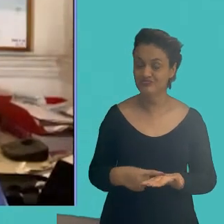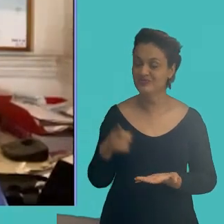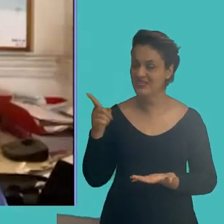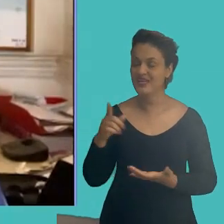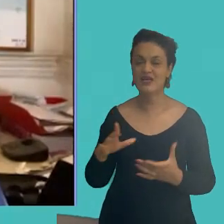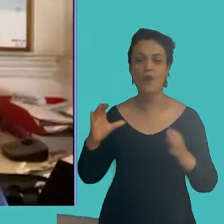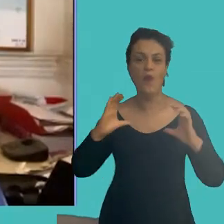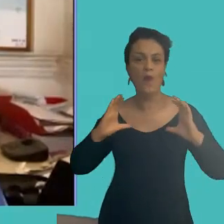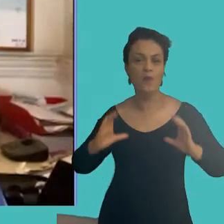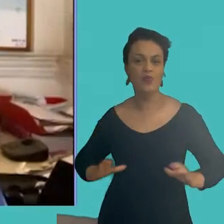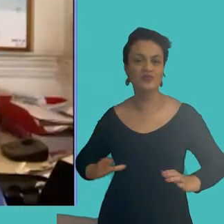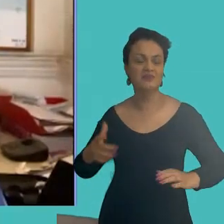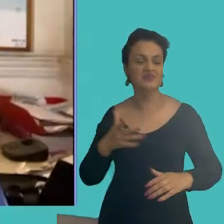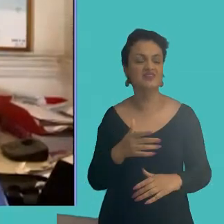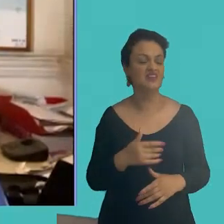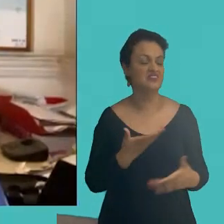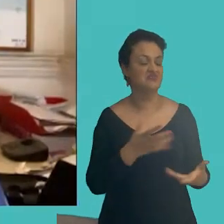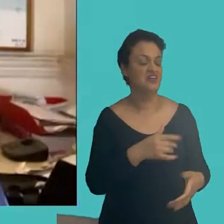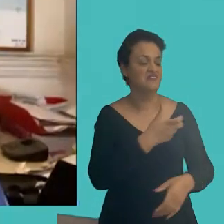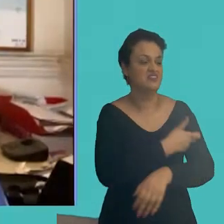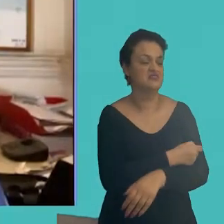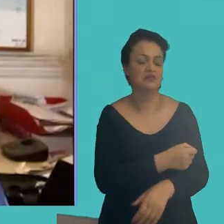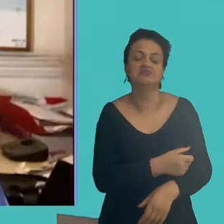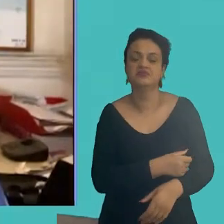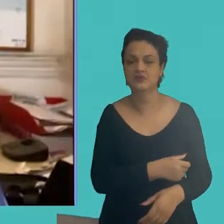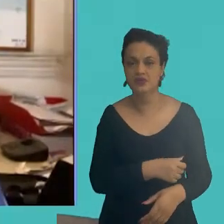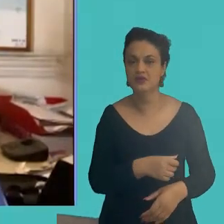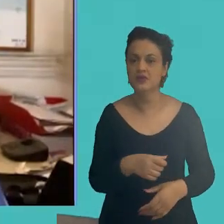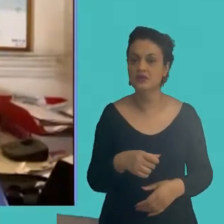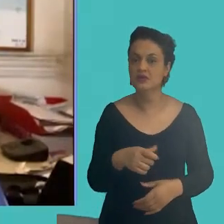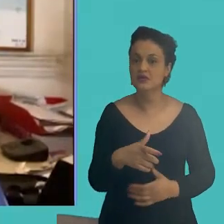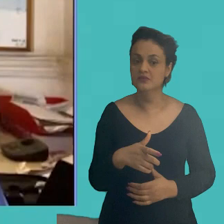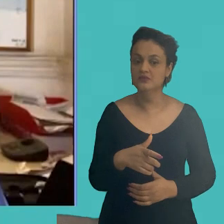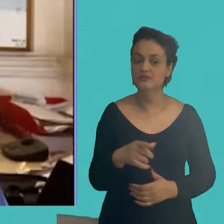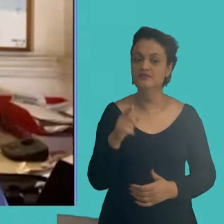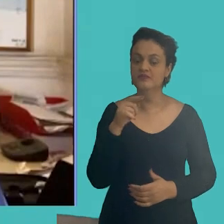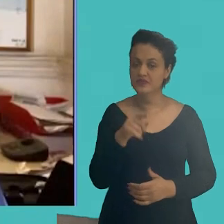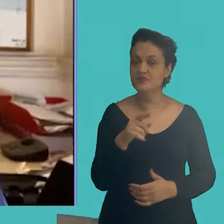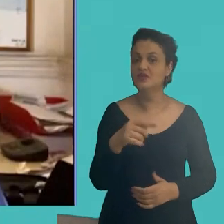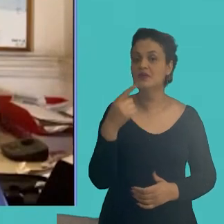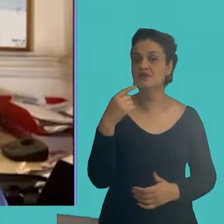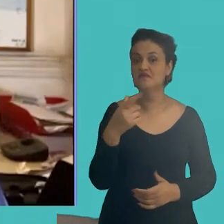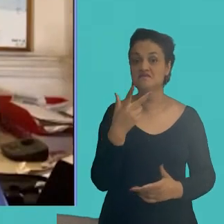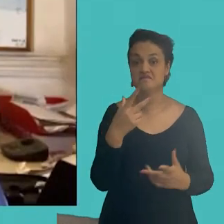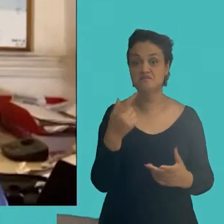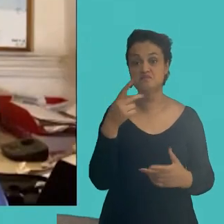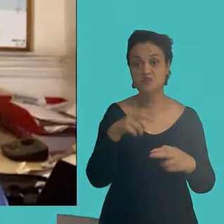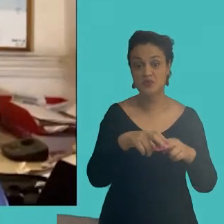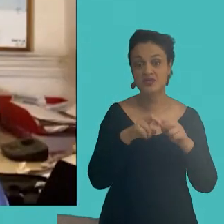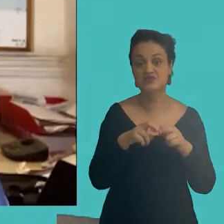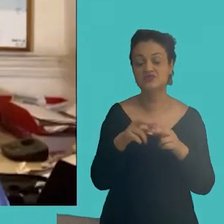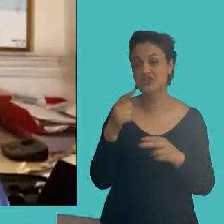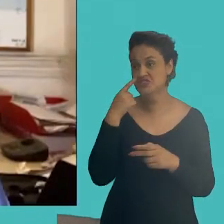é essencial para a gente entender o alto grau de rejeição que ele registra hoje.